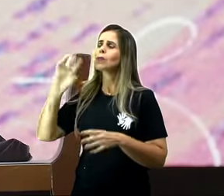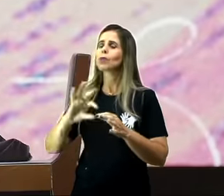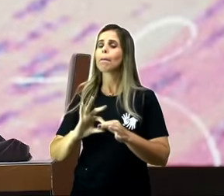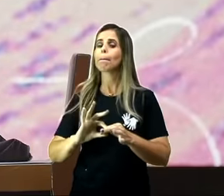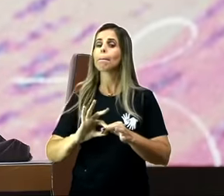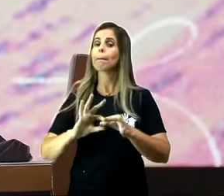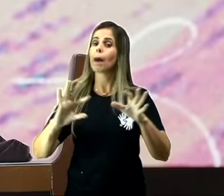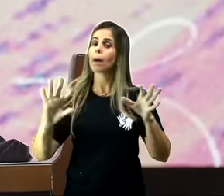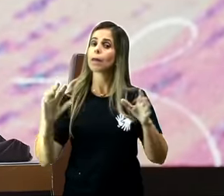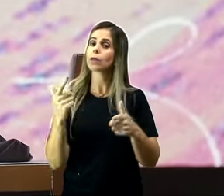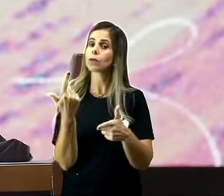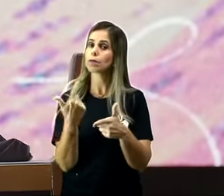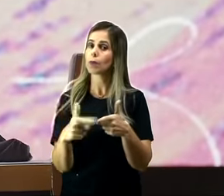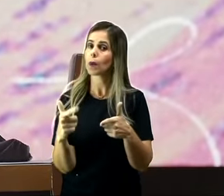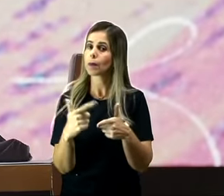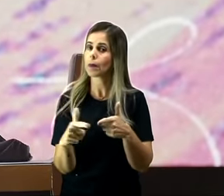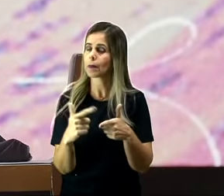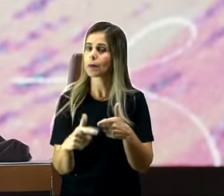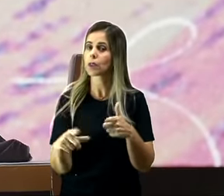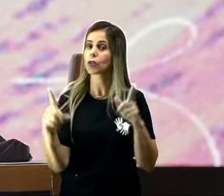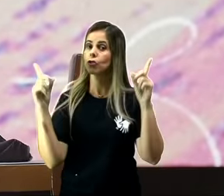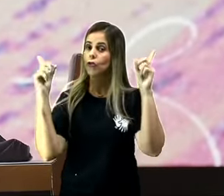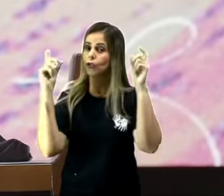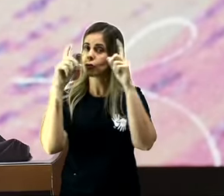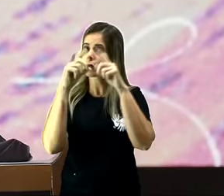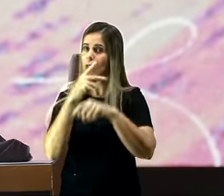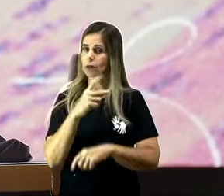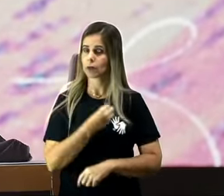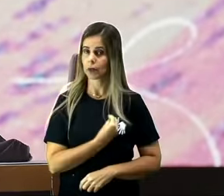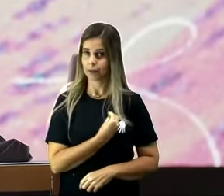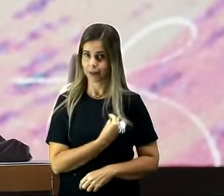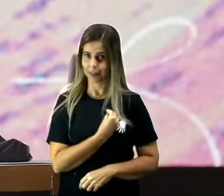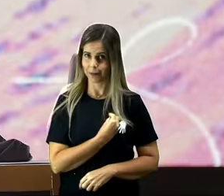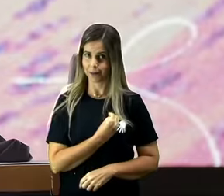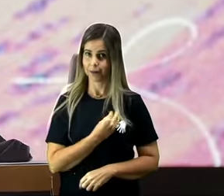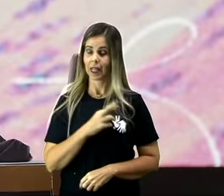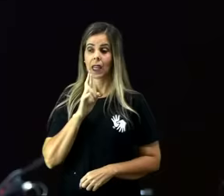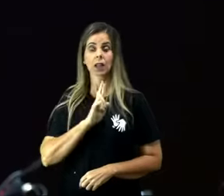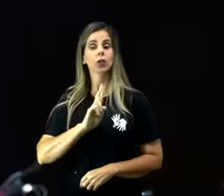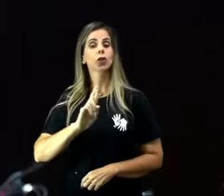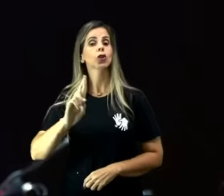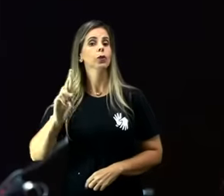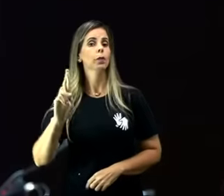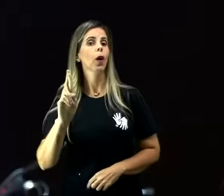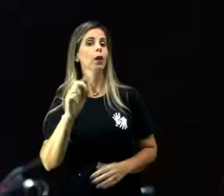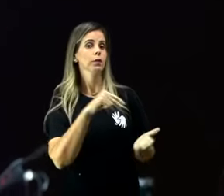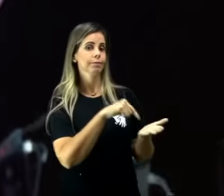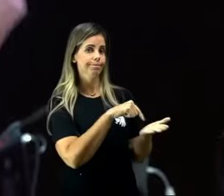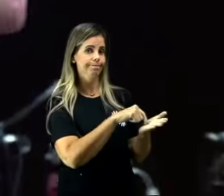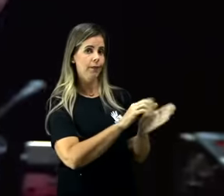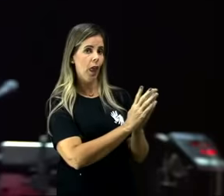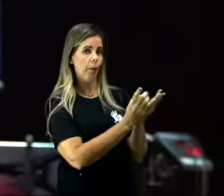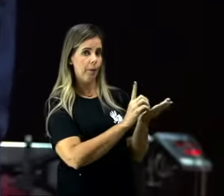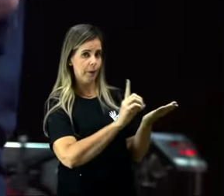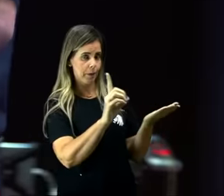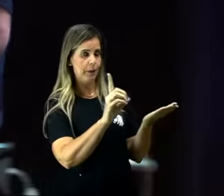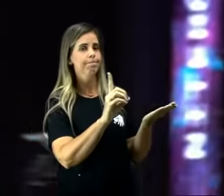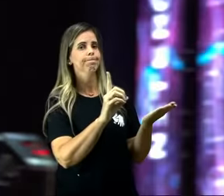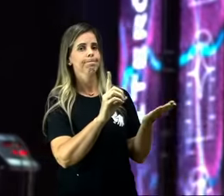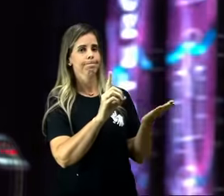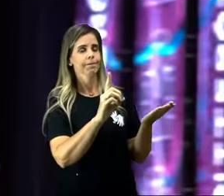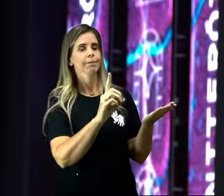Eu vou responder a você hoje, vamos lá. Marcos capítulo 4, versículo 35. O texto diz assim: naquele